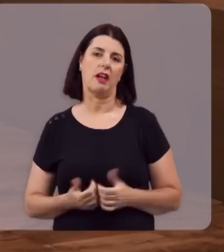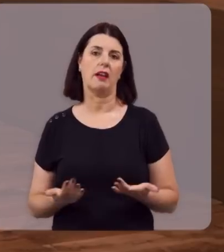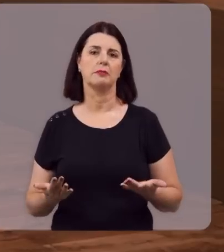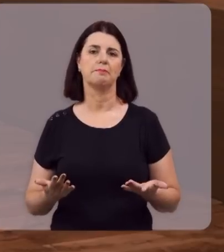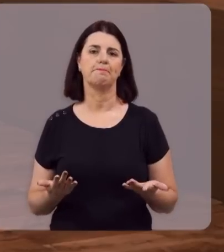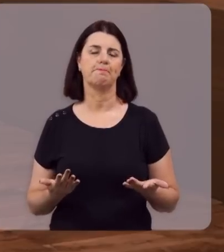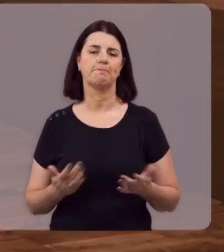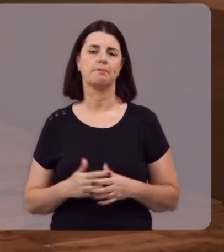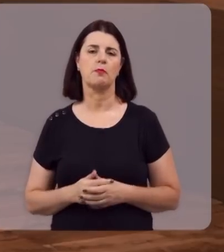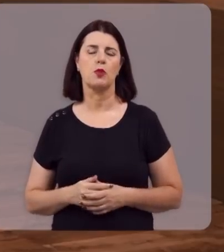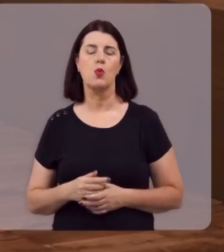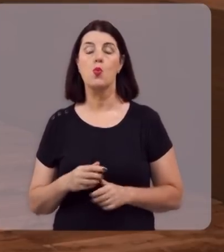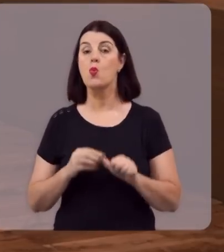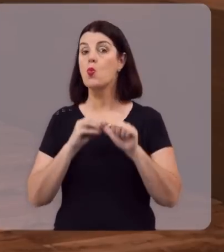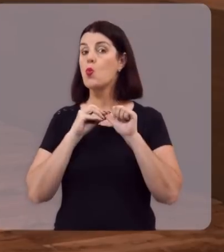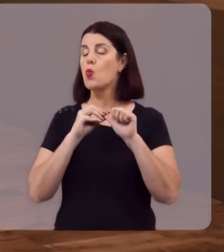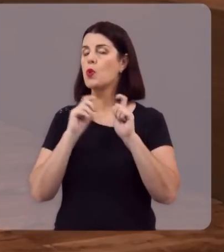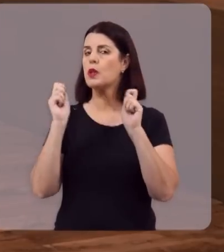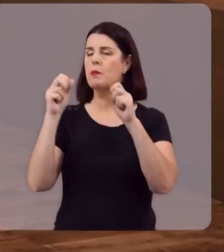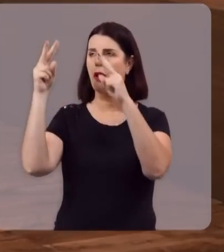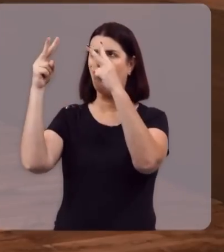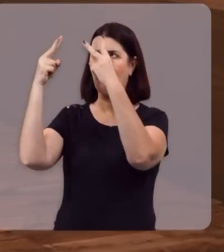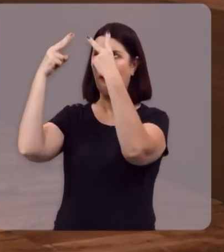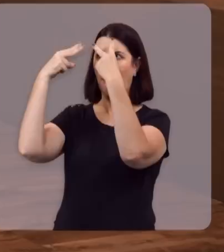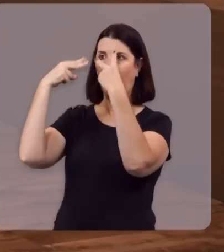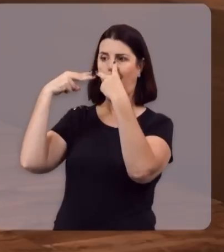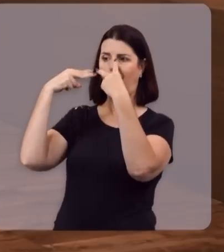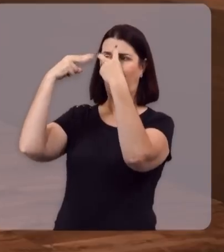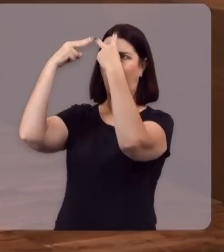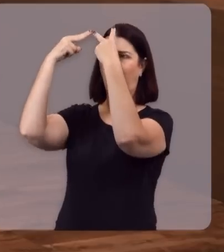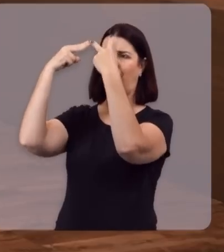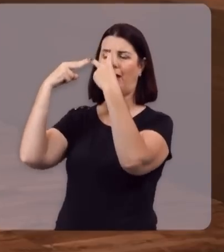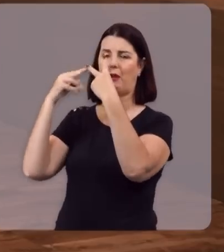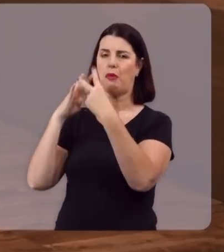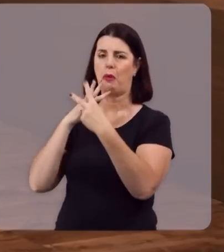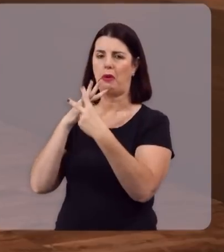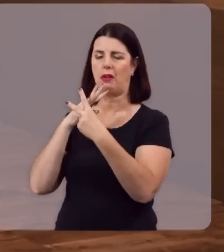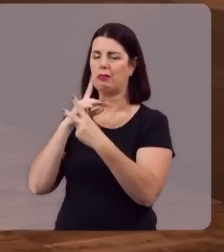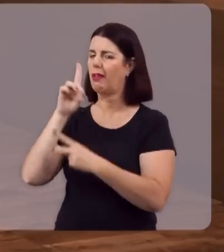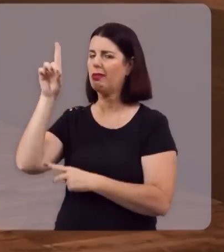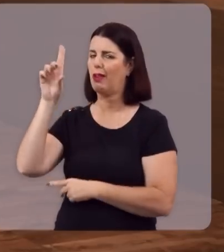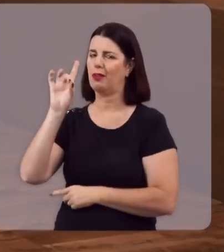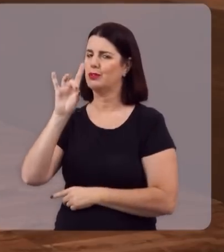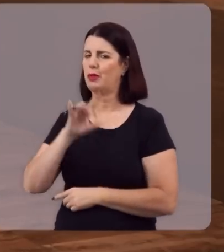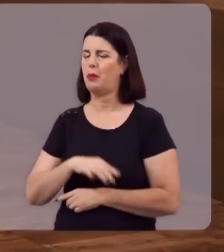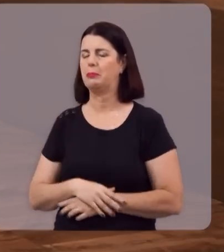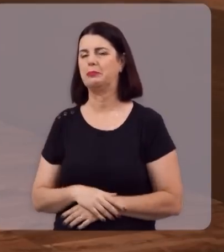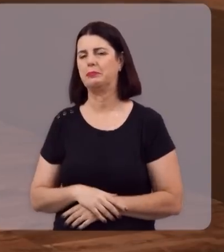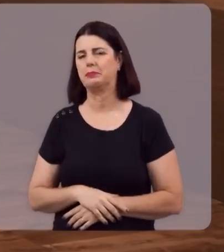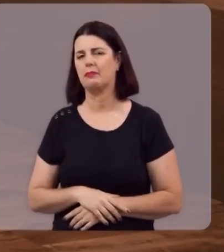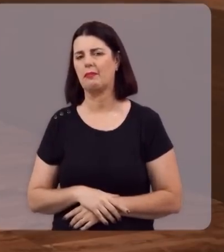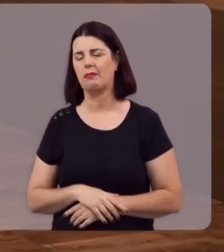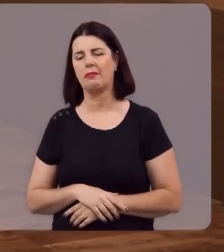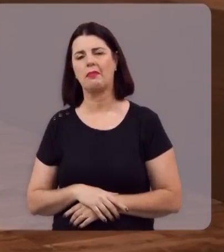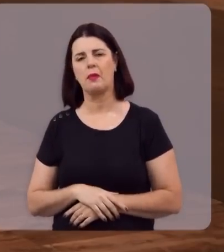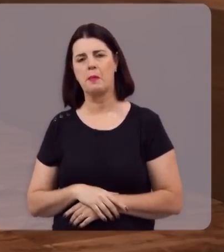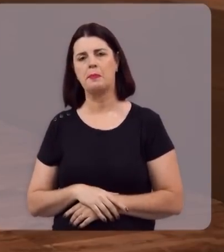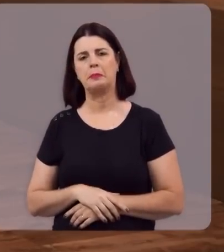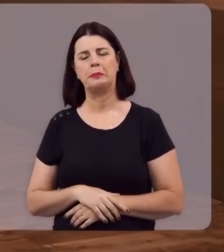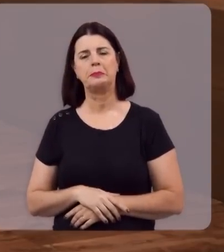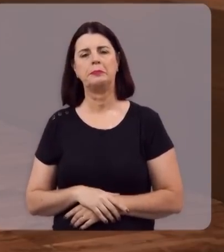Aliás o único que pode ler os pensamentos e conhecer a luz e Deus é